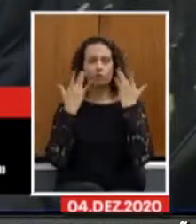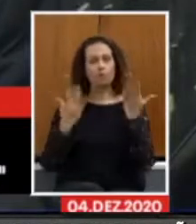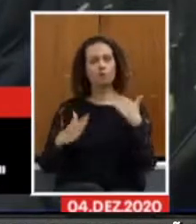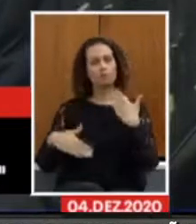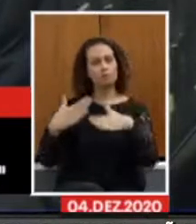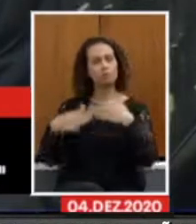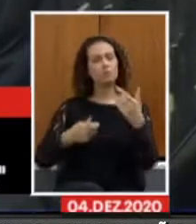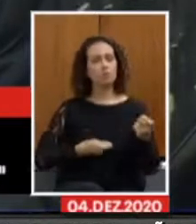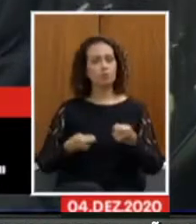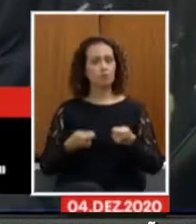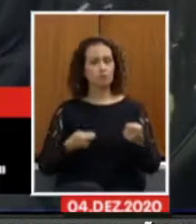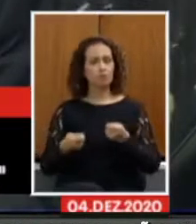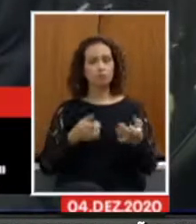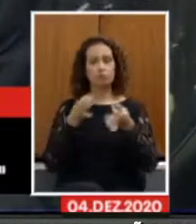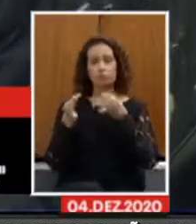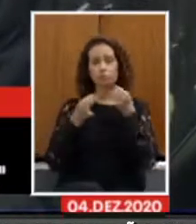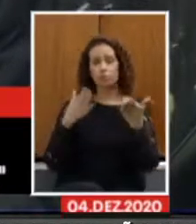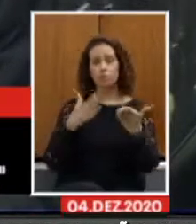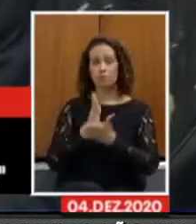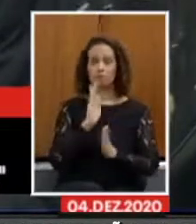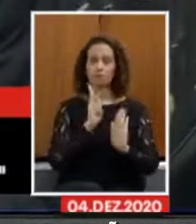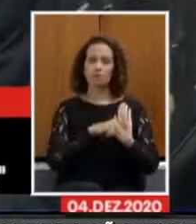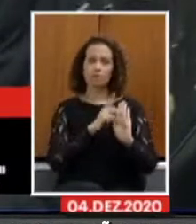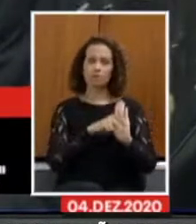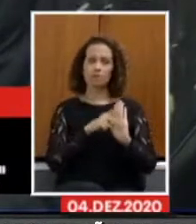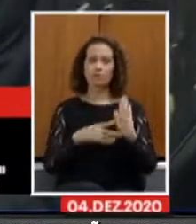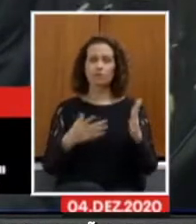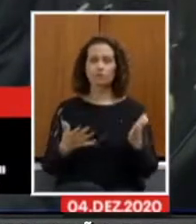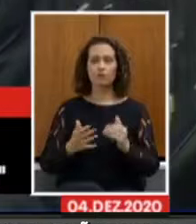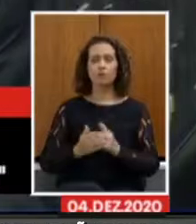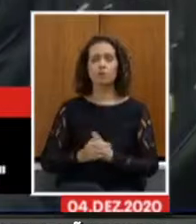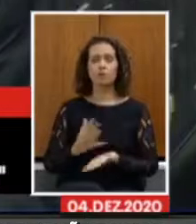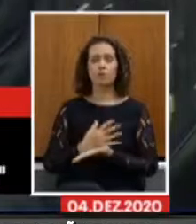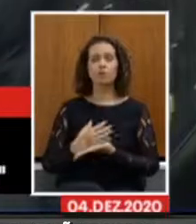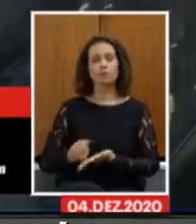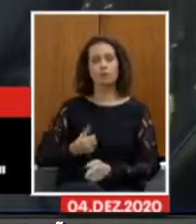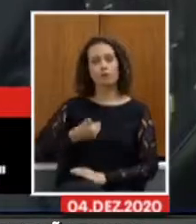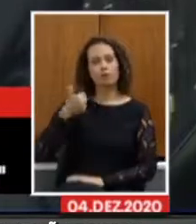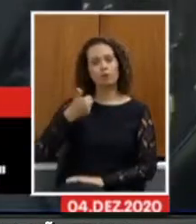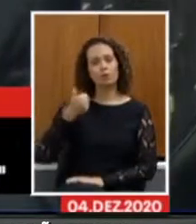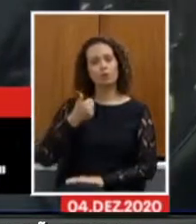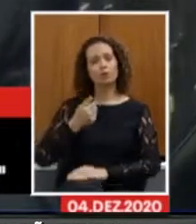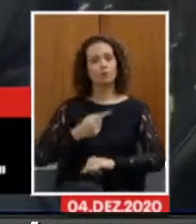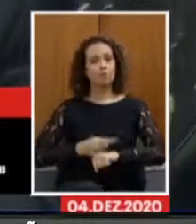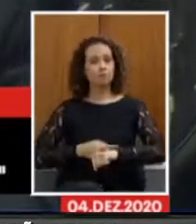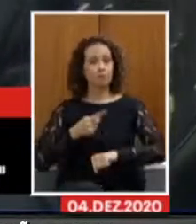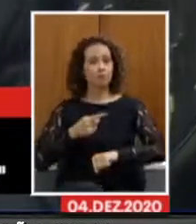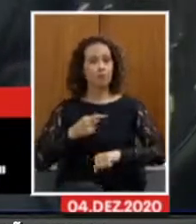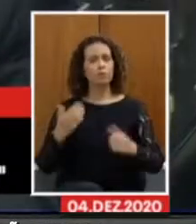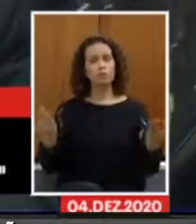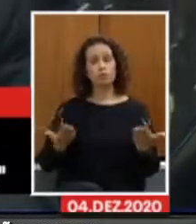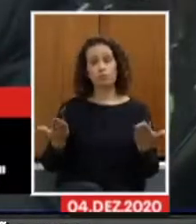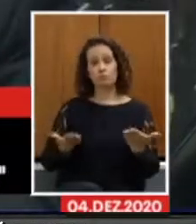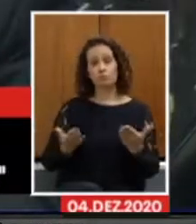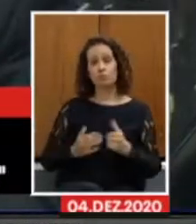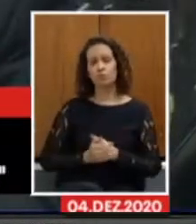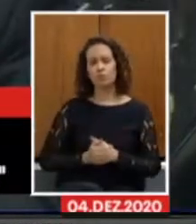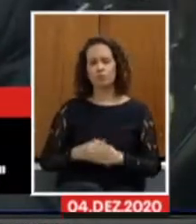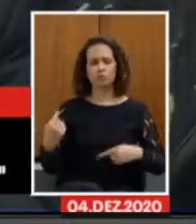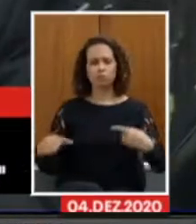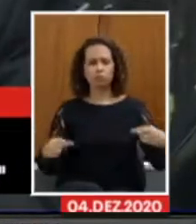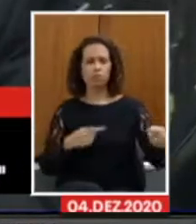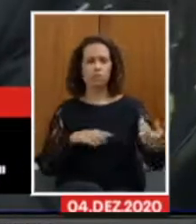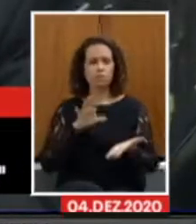Desenvolvimento Econômico opina pela aprovação do projeto na forma do vencido em primeiro turno. Em discussão o projeto, não há